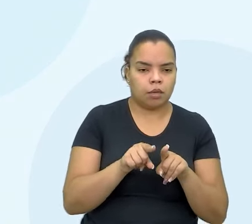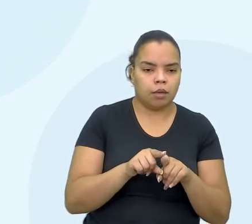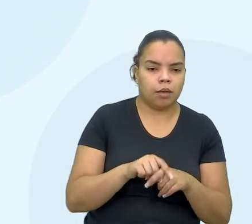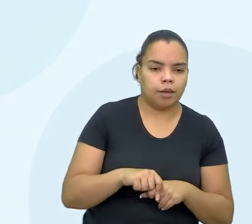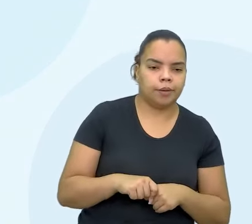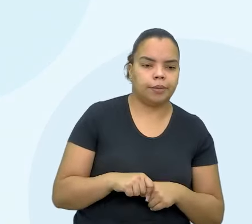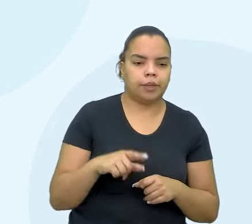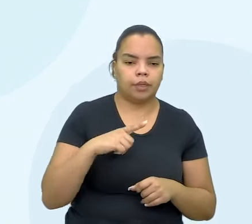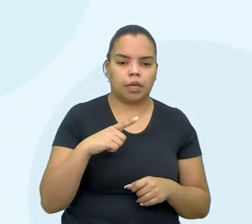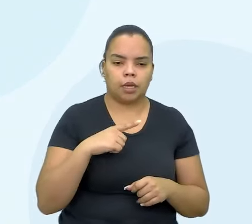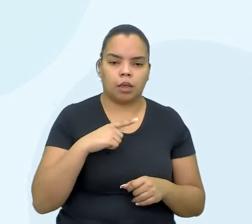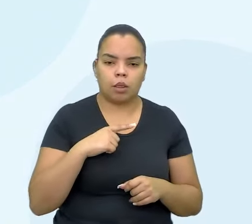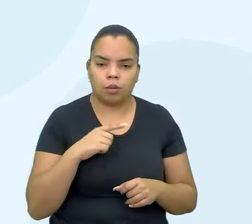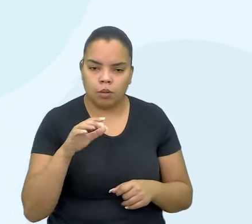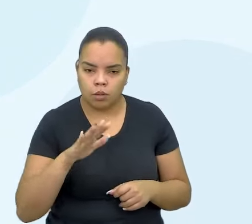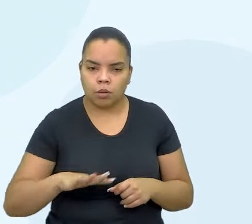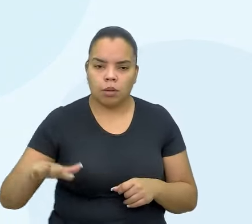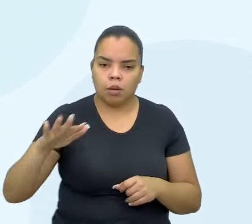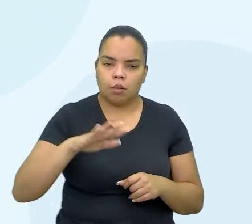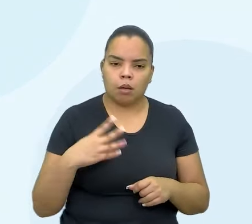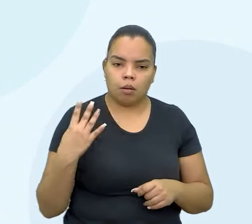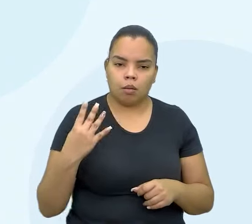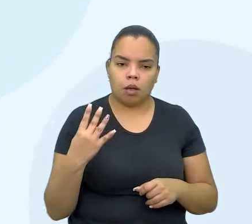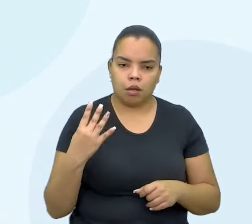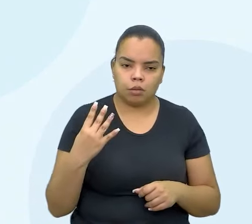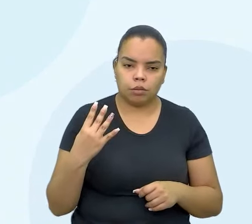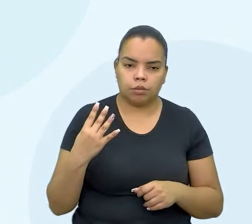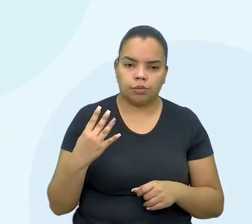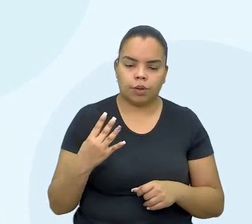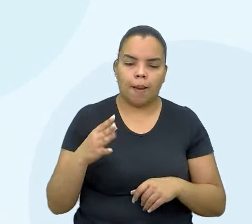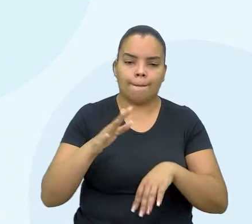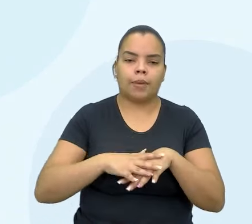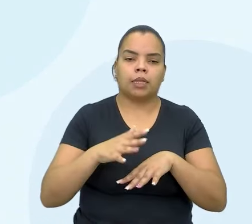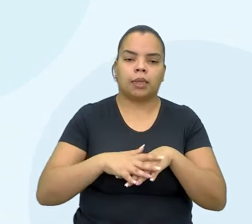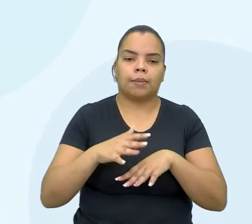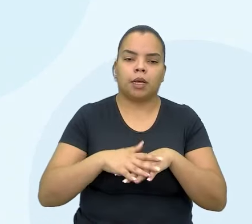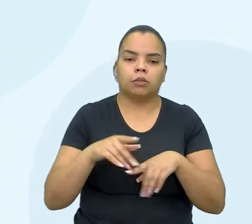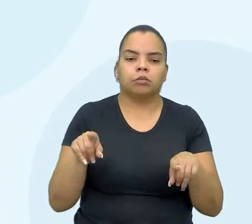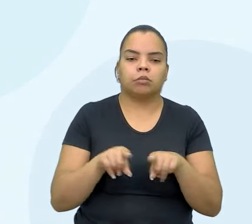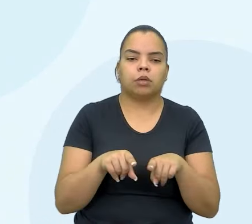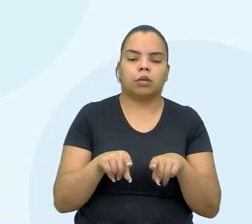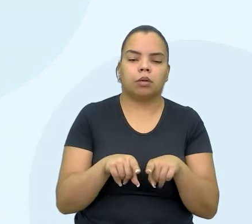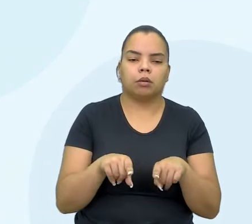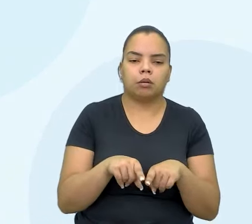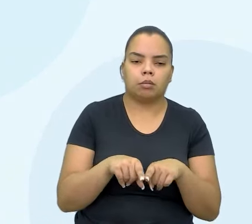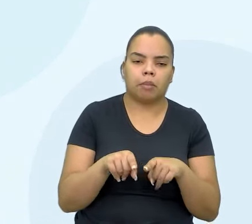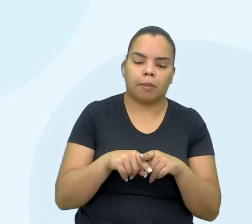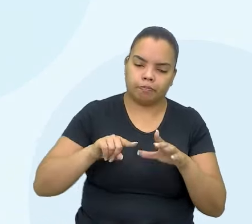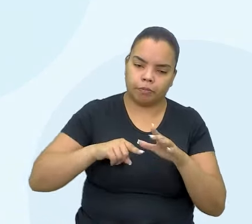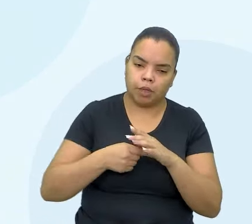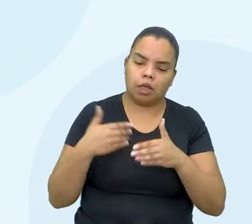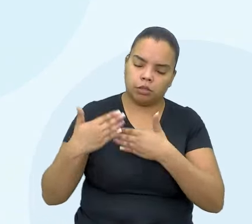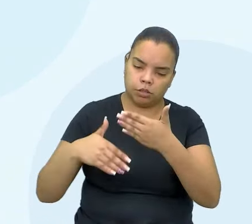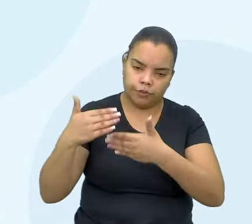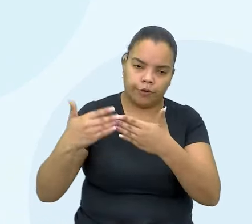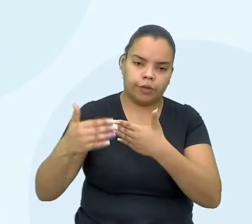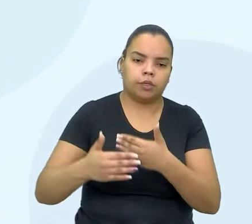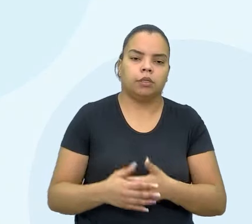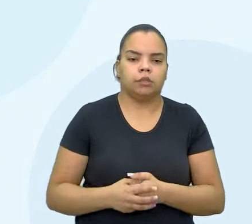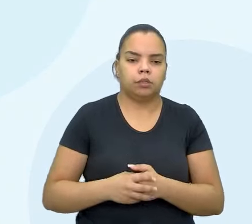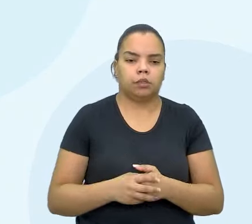número 4, né, que são as habilidades e competências de matemática que são indicadas a serem desenvolvidas. E